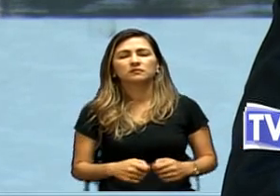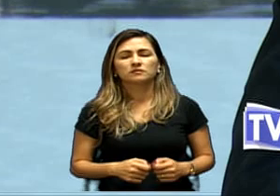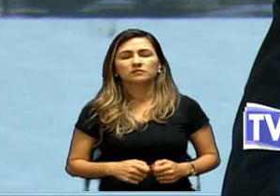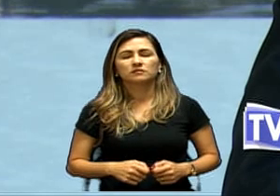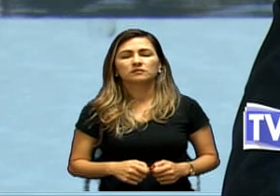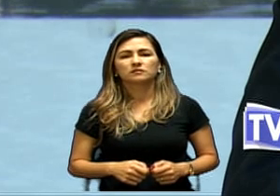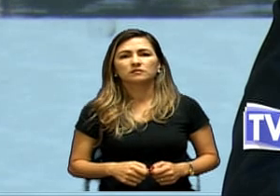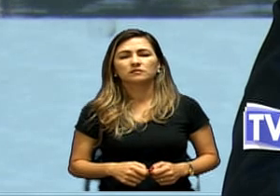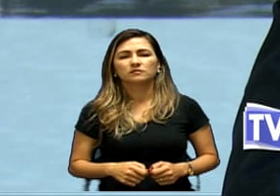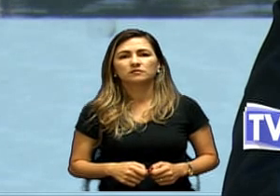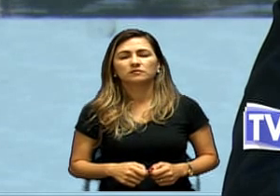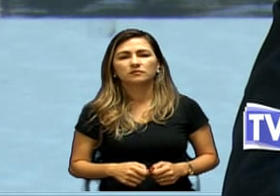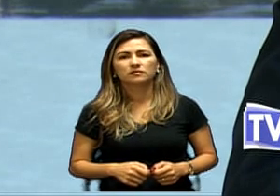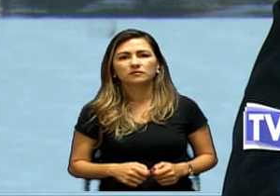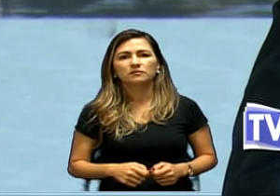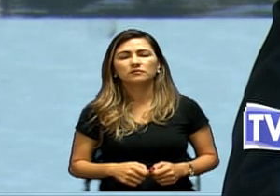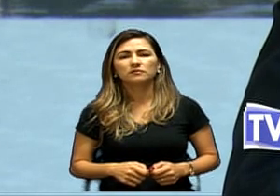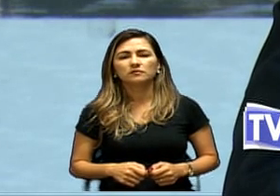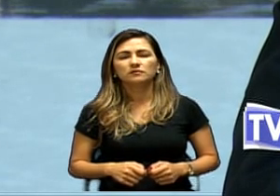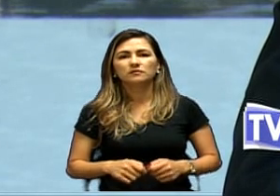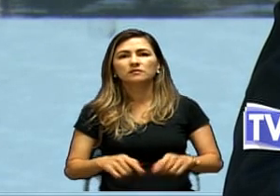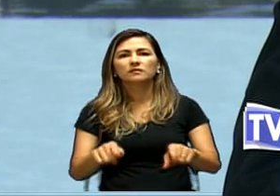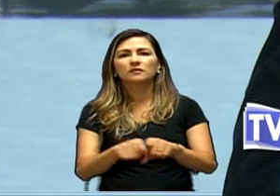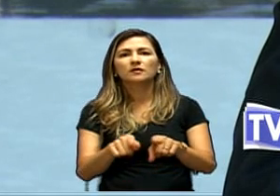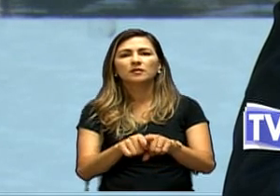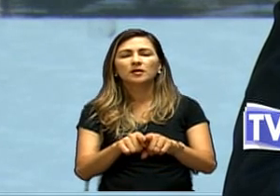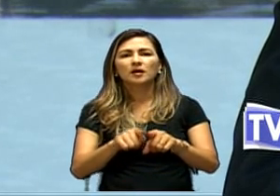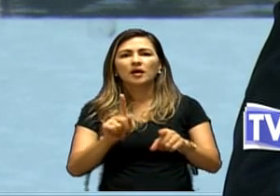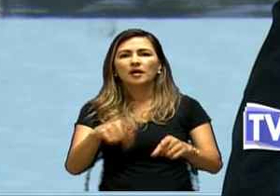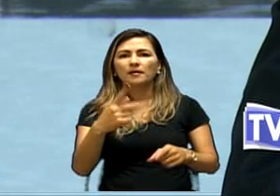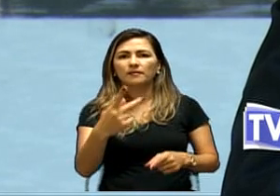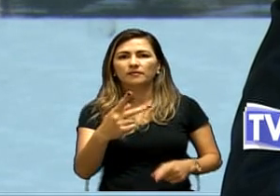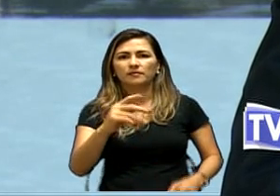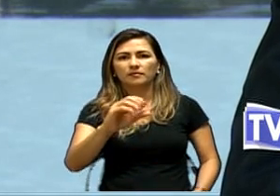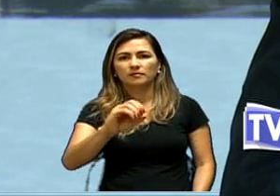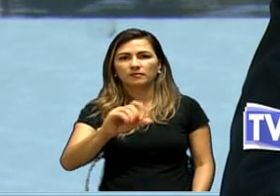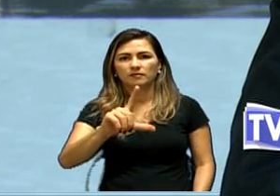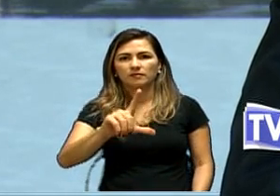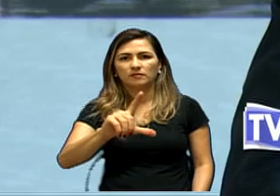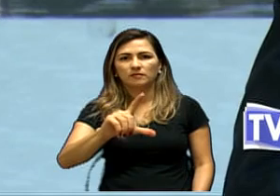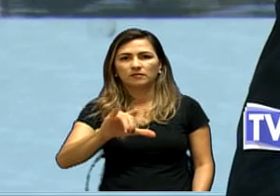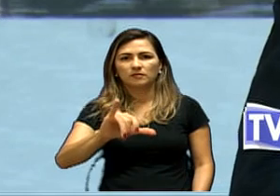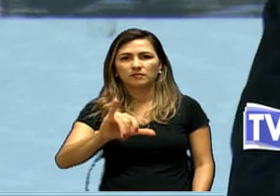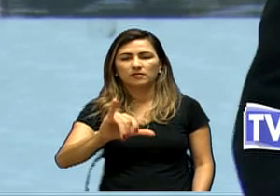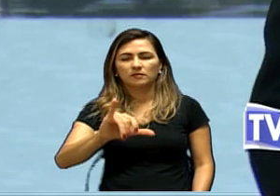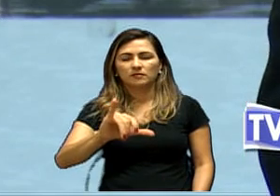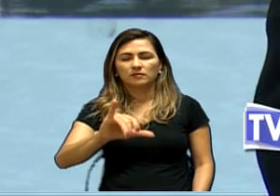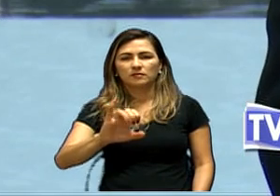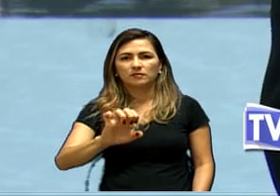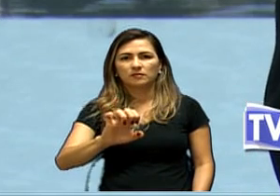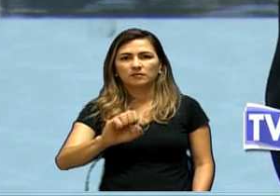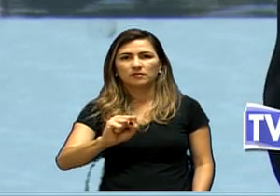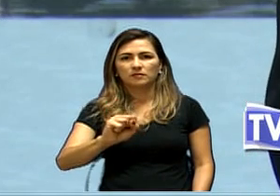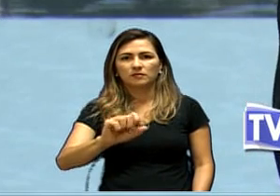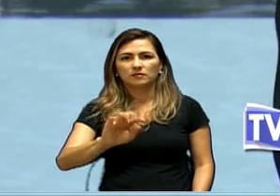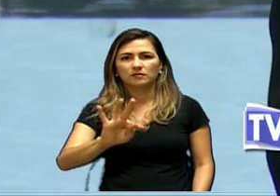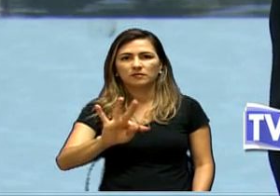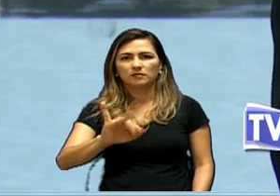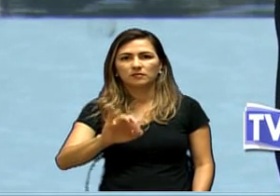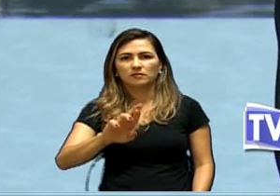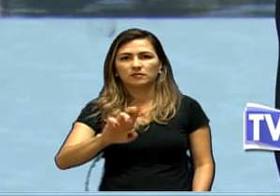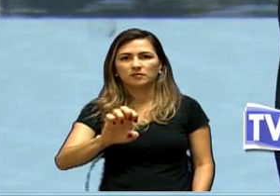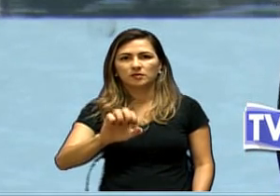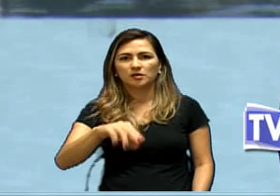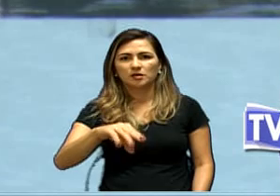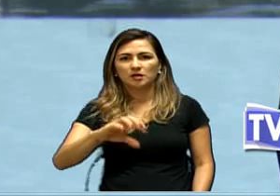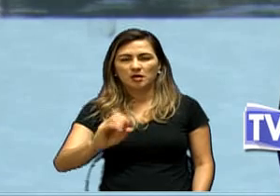materiais que não se utilizem de poliestireno, que é na verdade o isopor